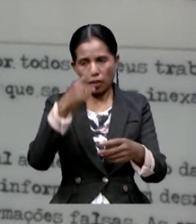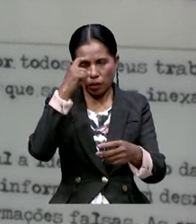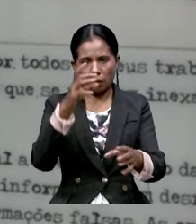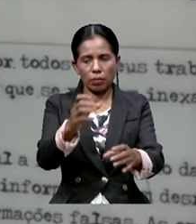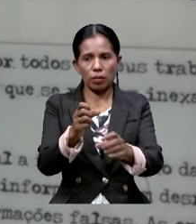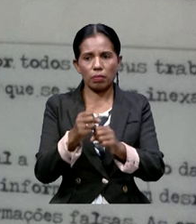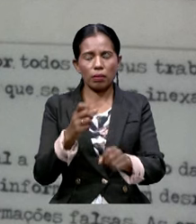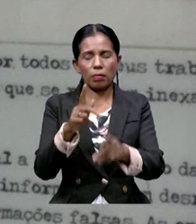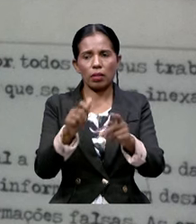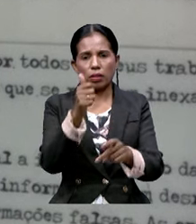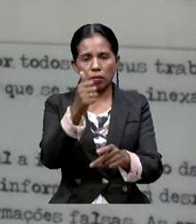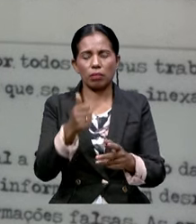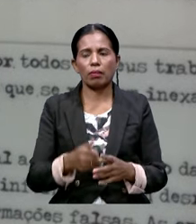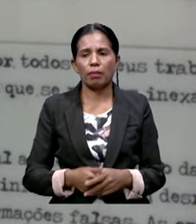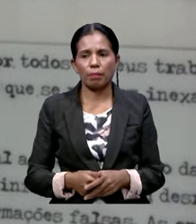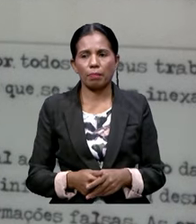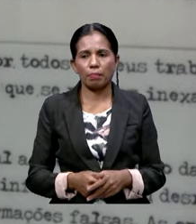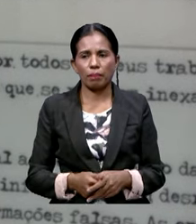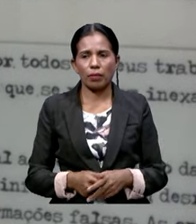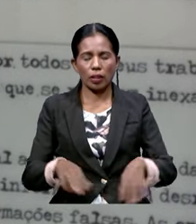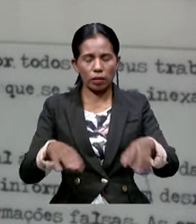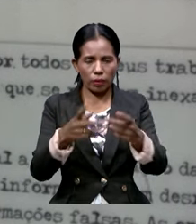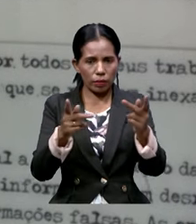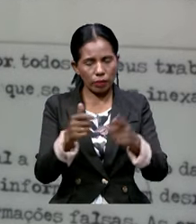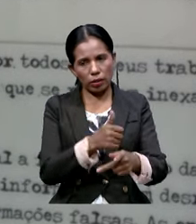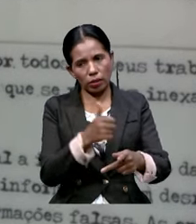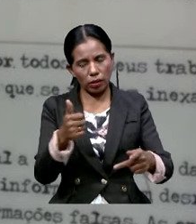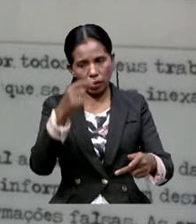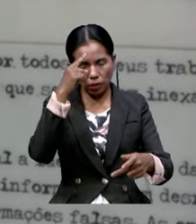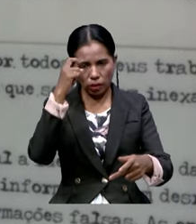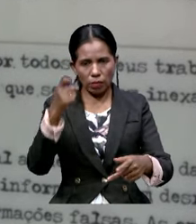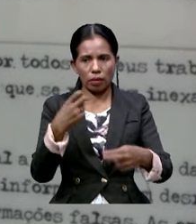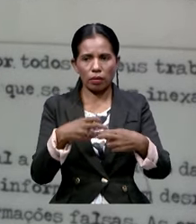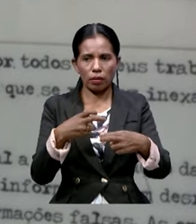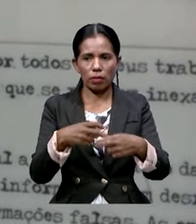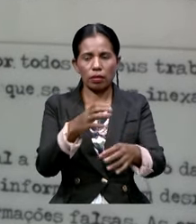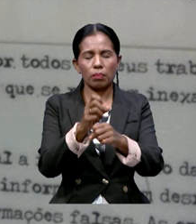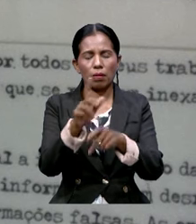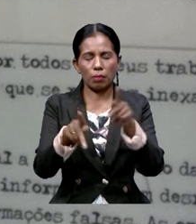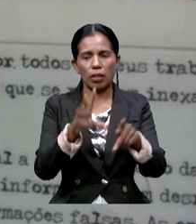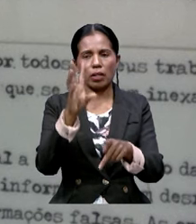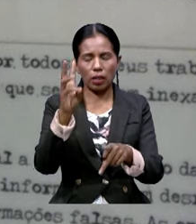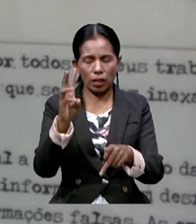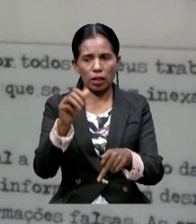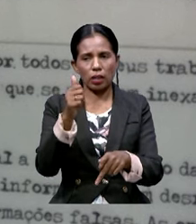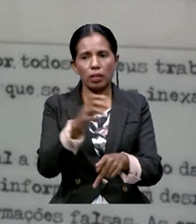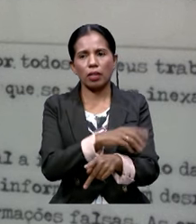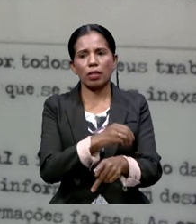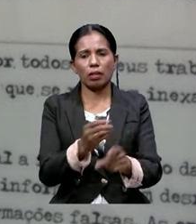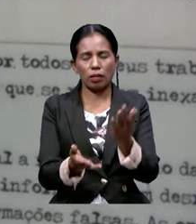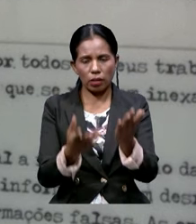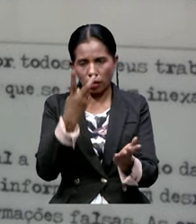careca na insanulo, ai serviço fati ruma tam impacto ne nisimo tem nene na hito sa sanse tem tito